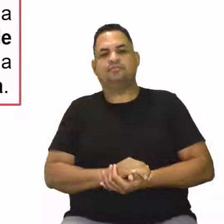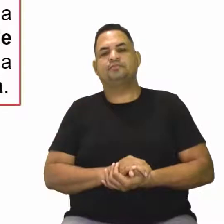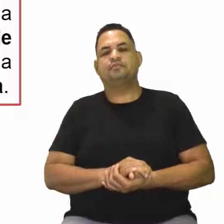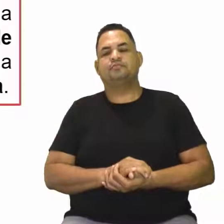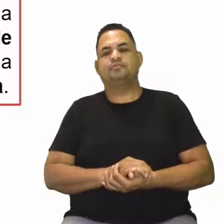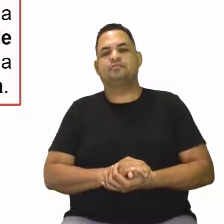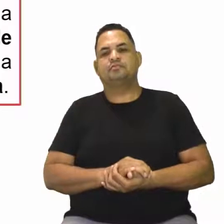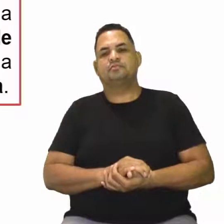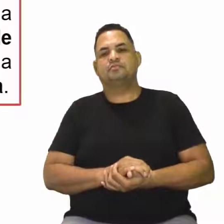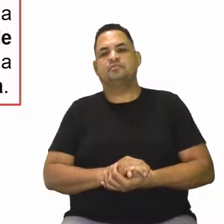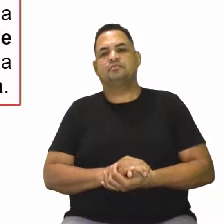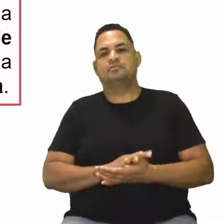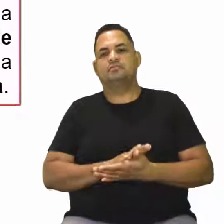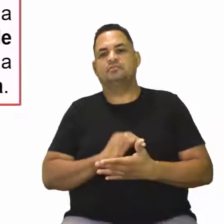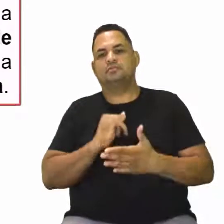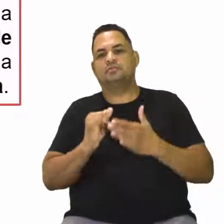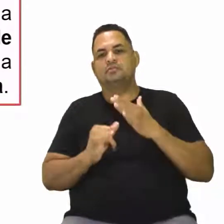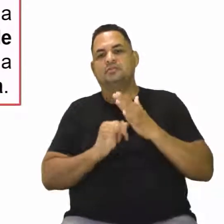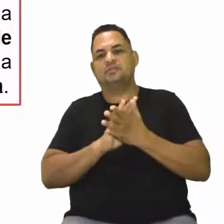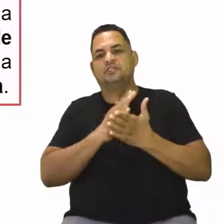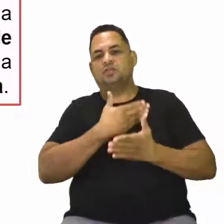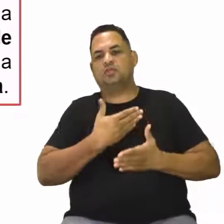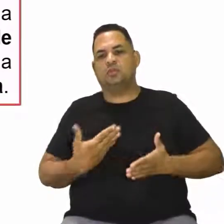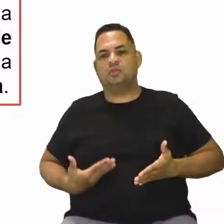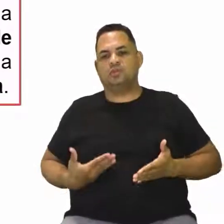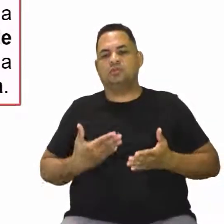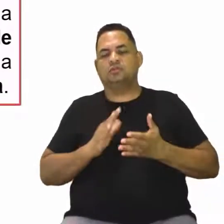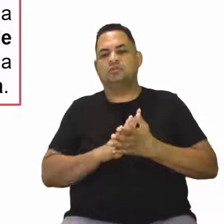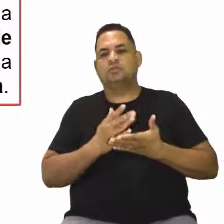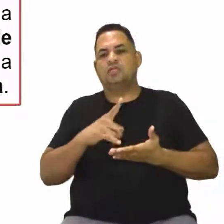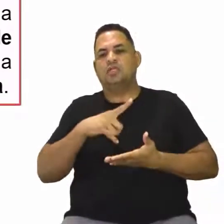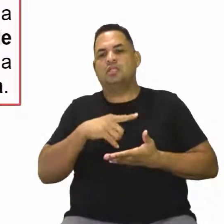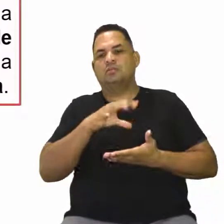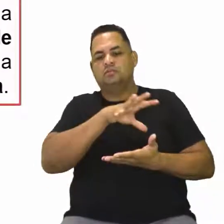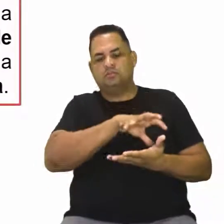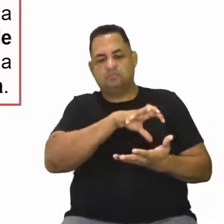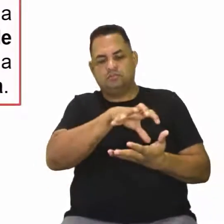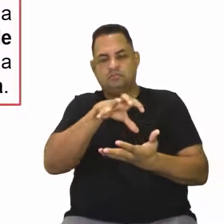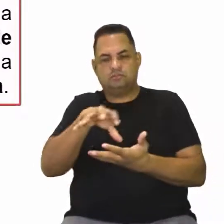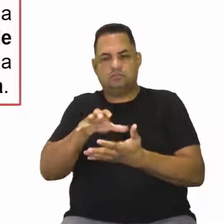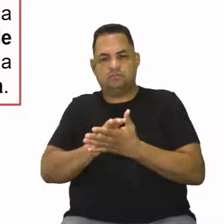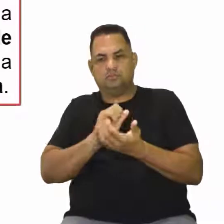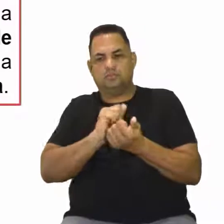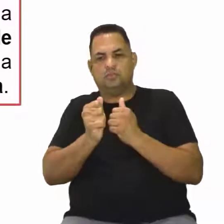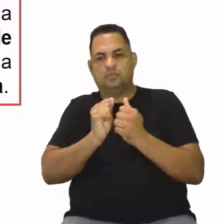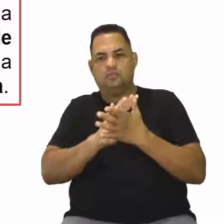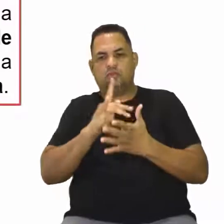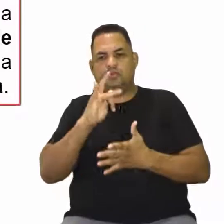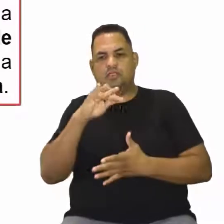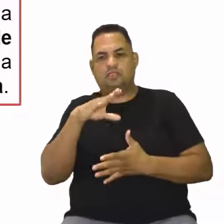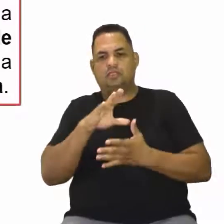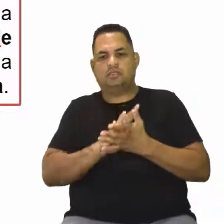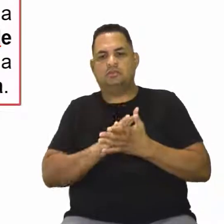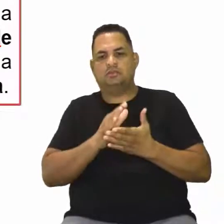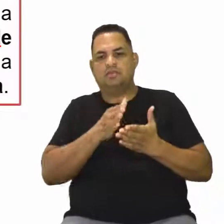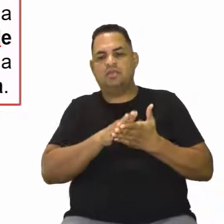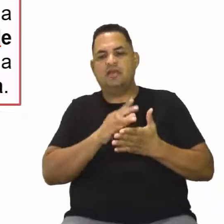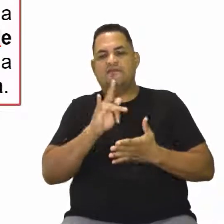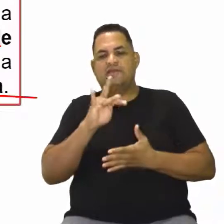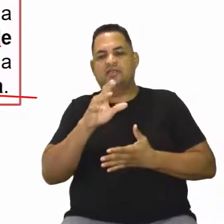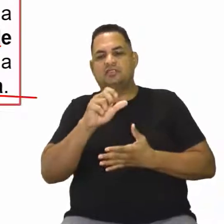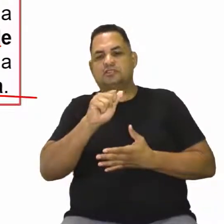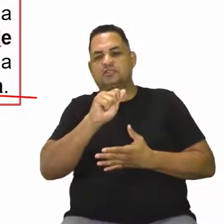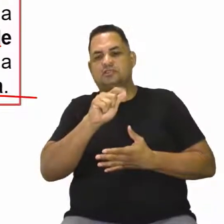Palestina. Essa instituição estatal iria governar os territórios sob o controle palestino, da faixa de